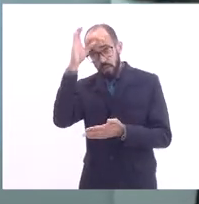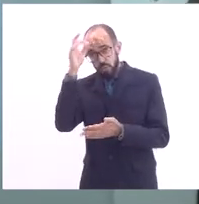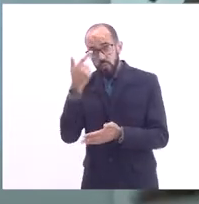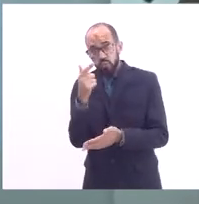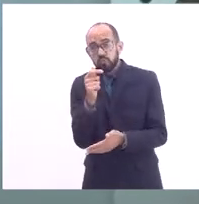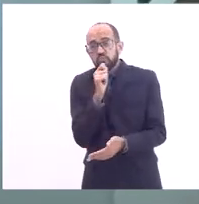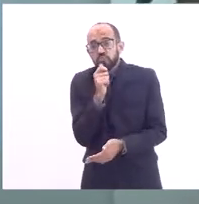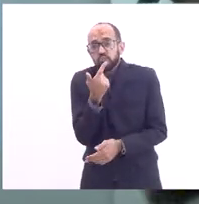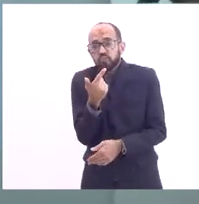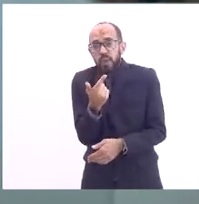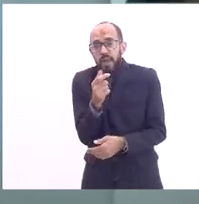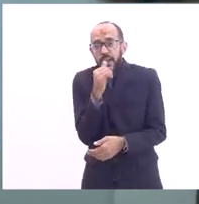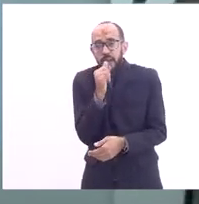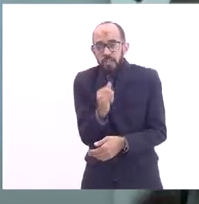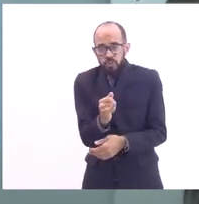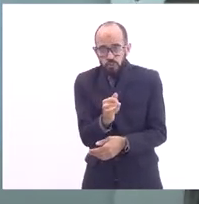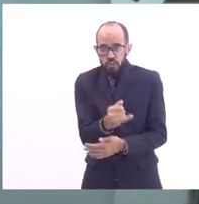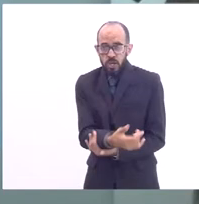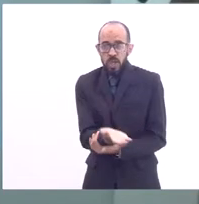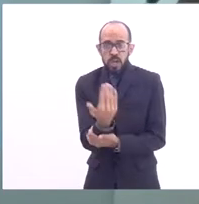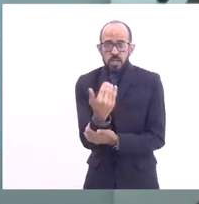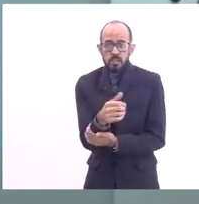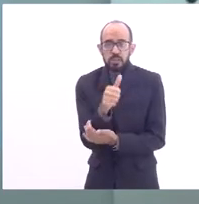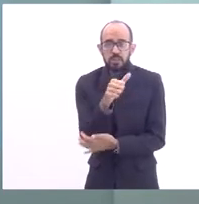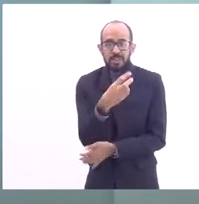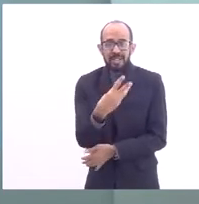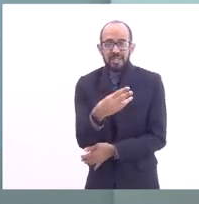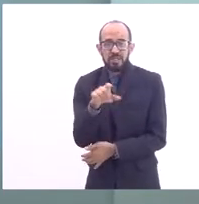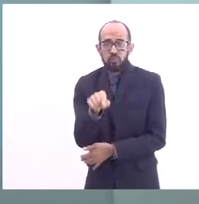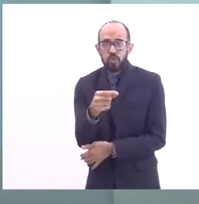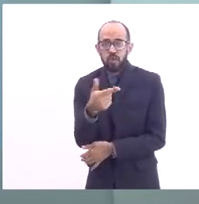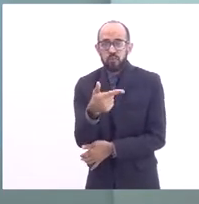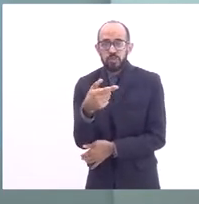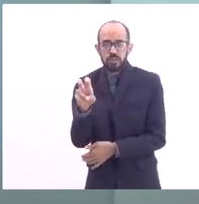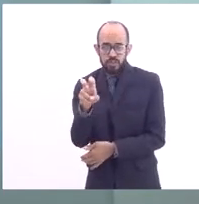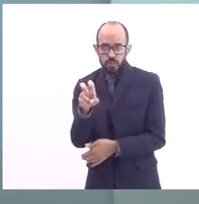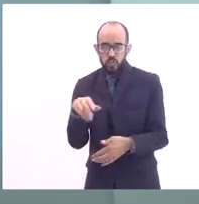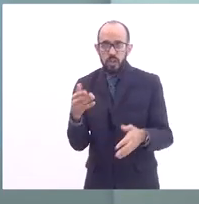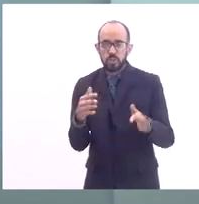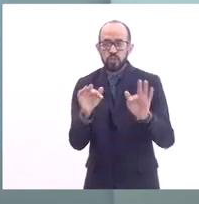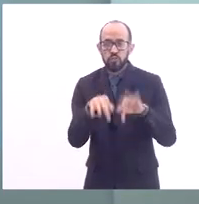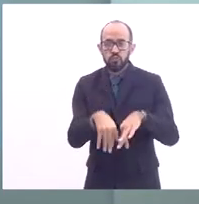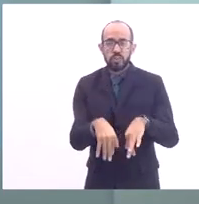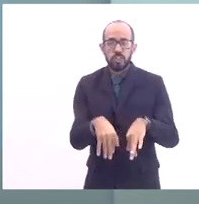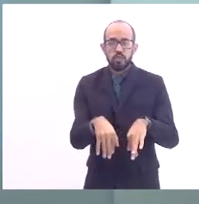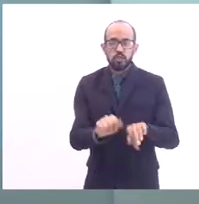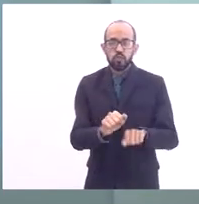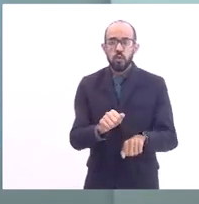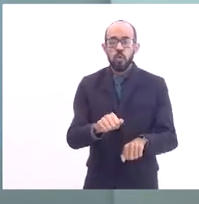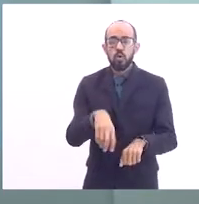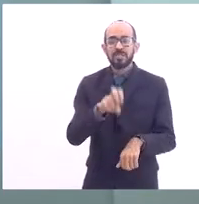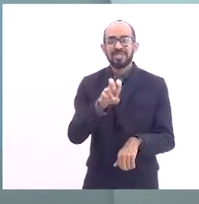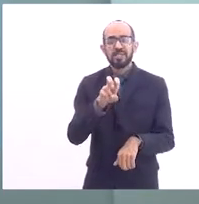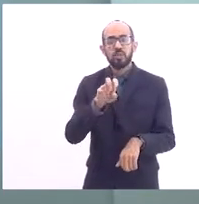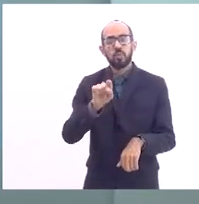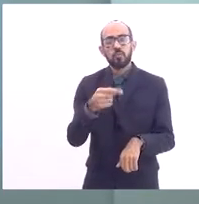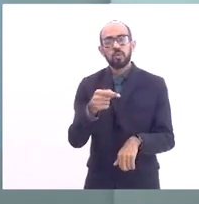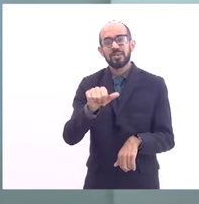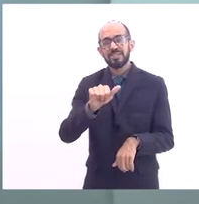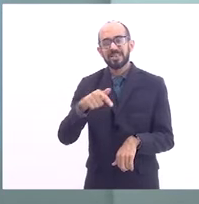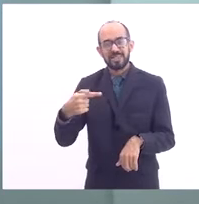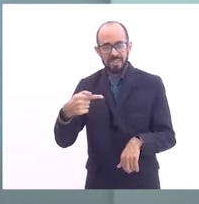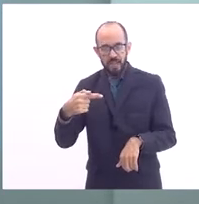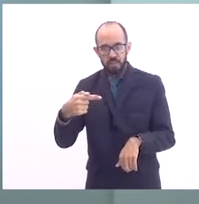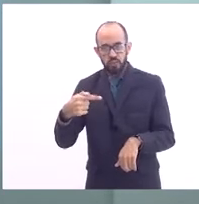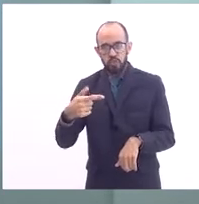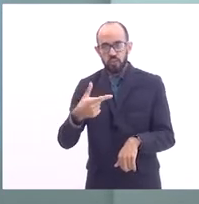em 2015, em 13,25 vezes, e nós fechamos 2021 com 5,17 vezes. Então,